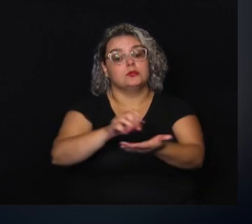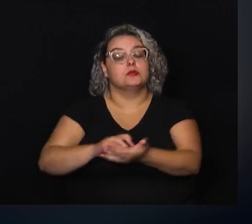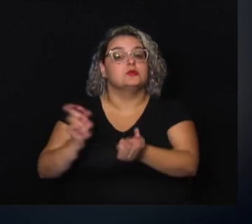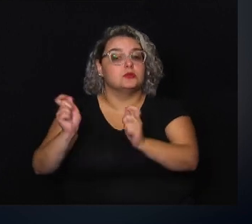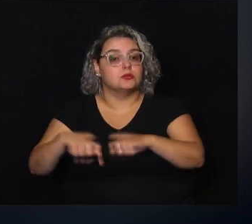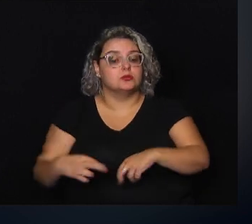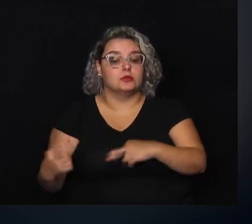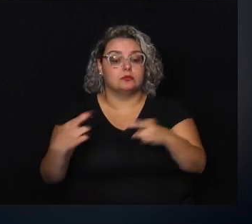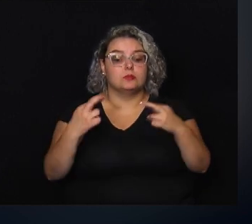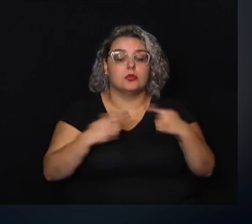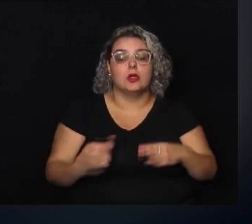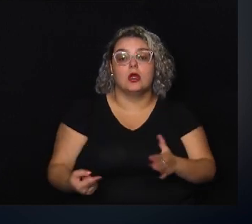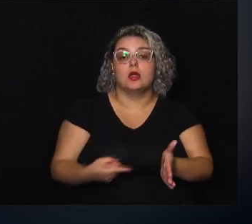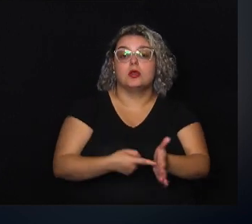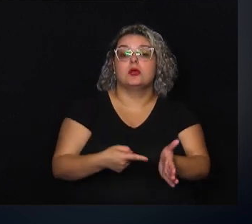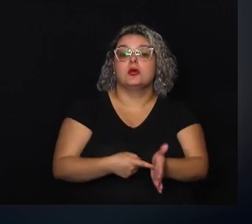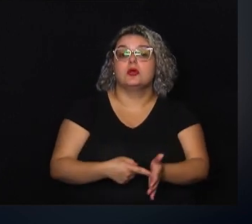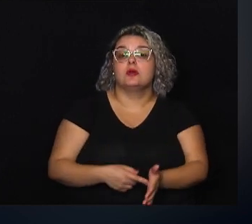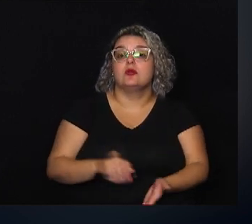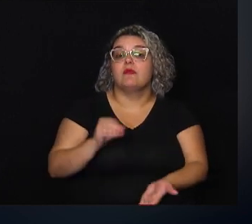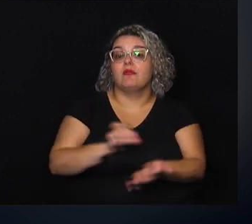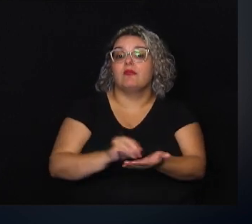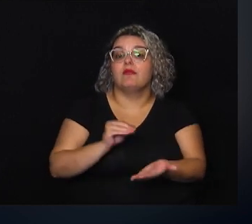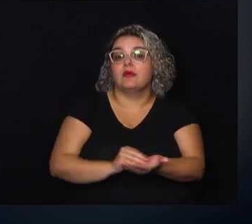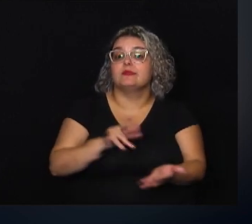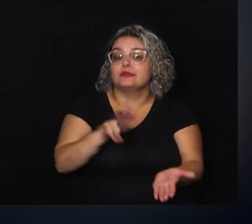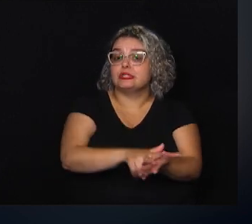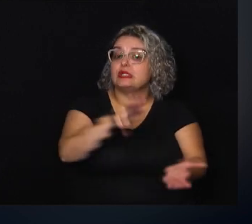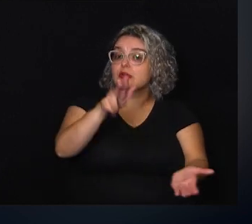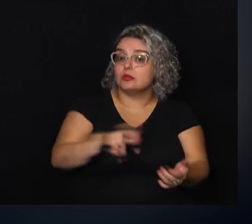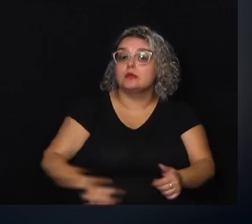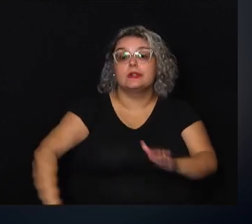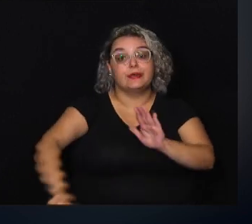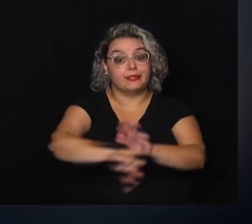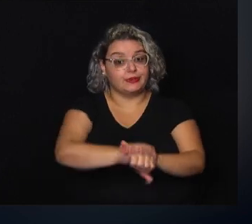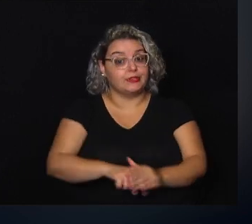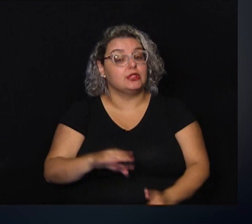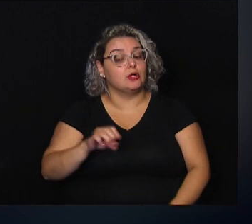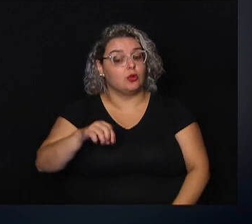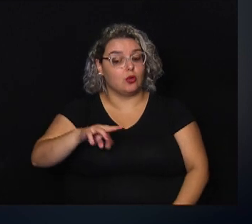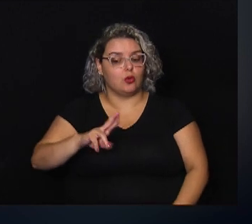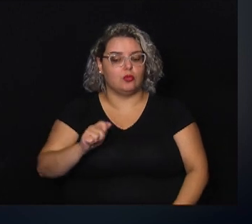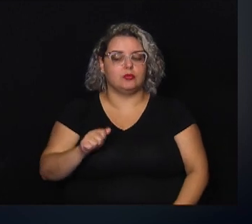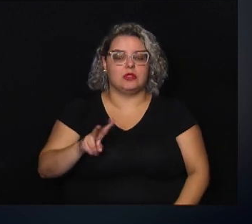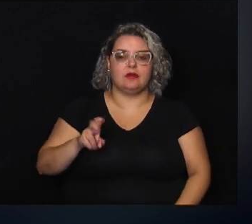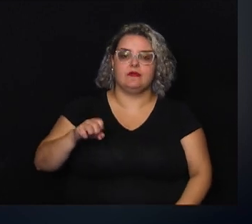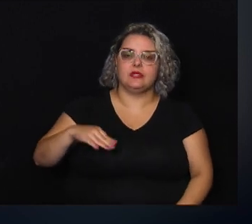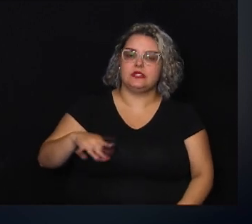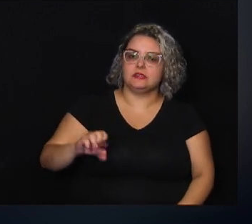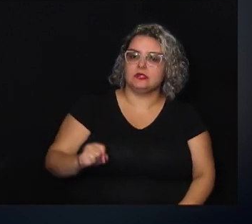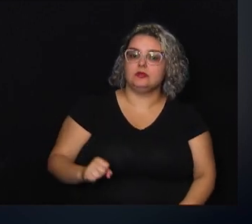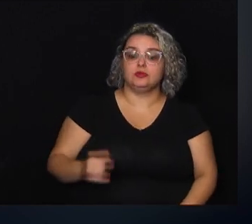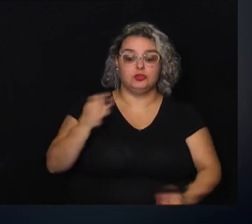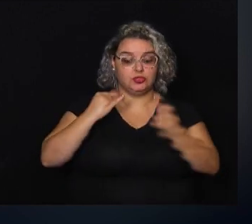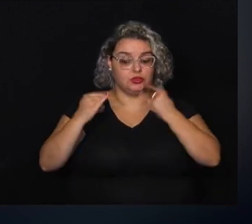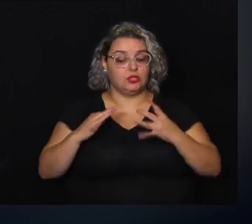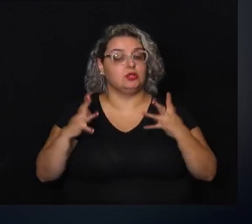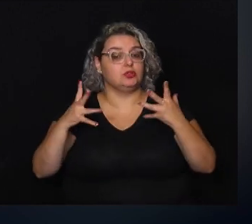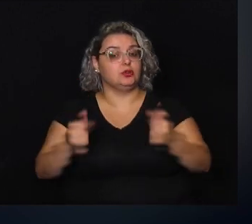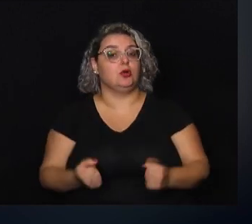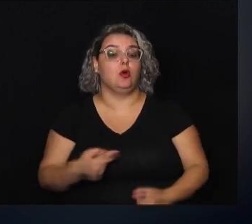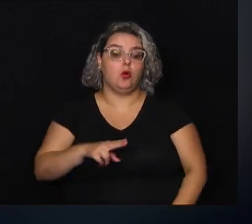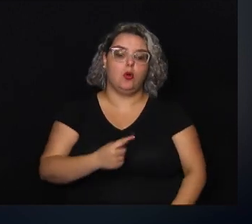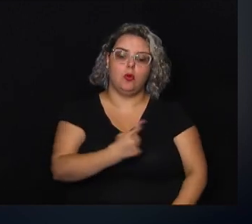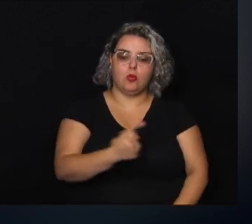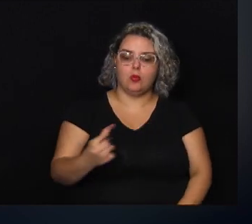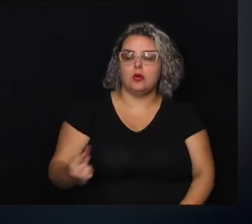as denúncias de irregularidades, crimes e contravenções que violarem interesses coletivos ou individuais